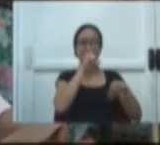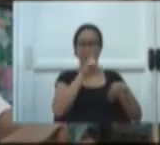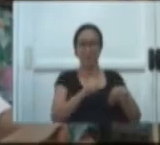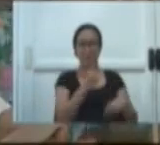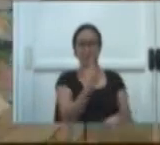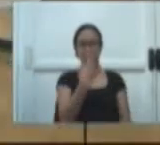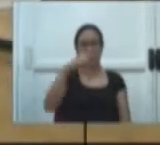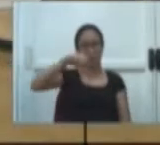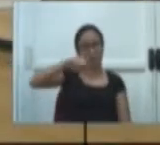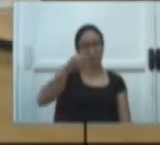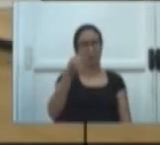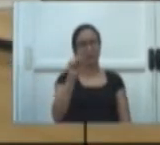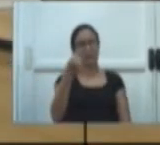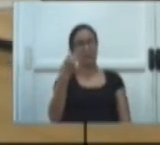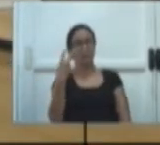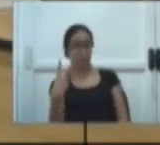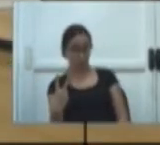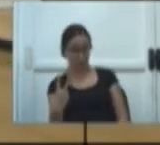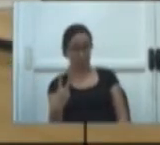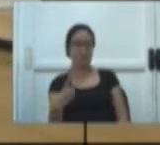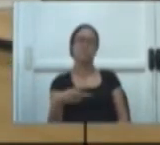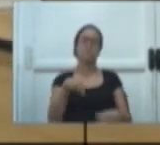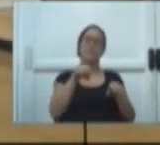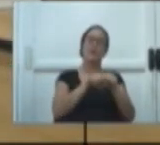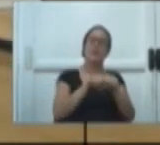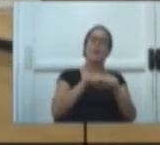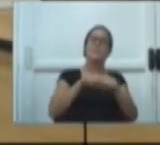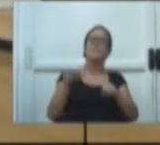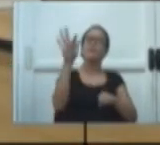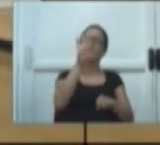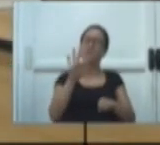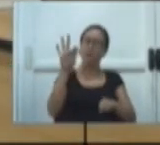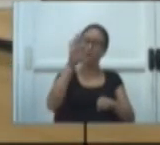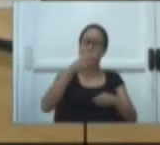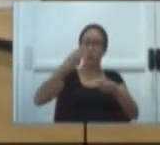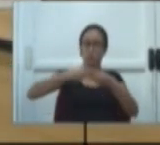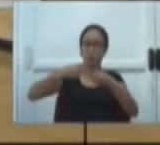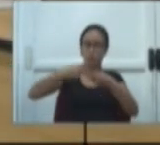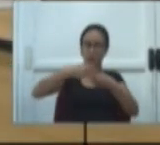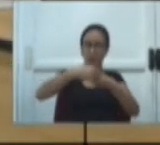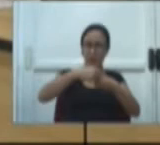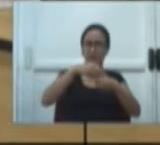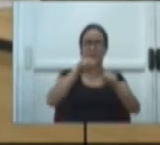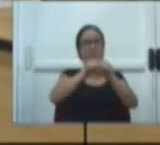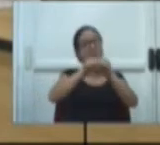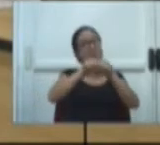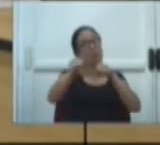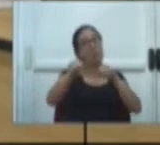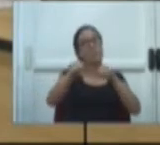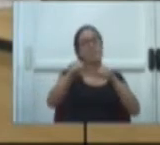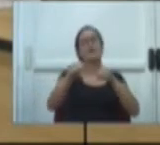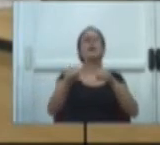de Engenharia Civil pela Unicamp. Formado em Engenharia Civil,